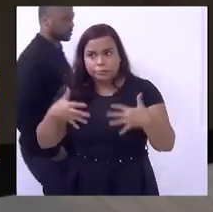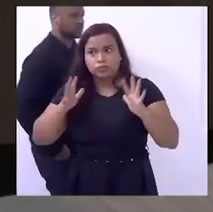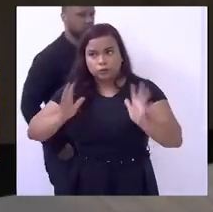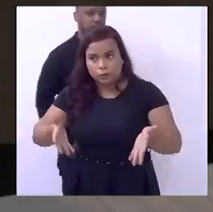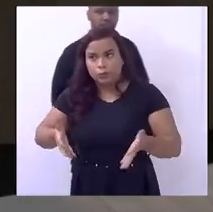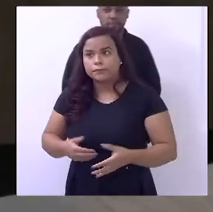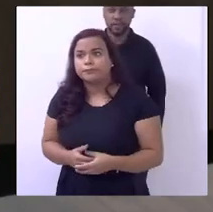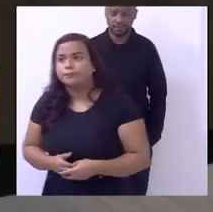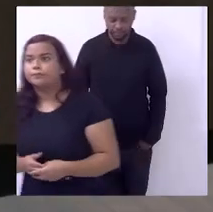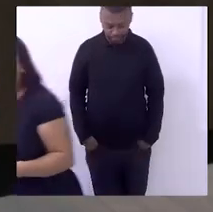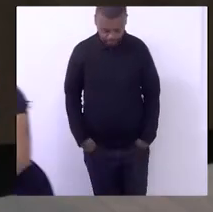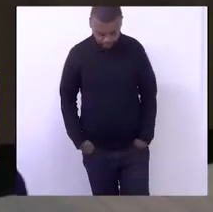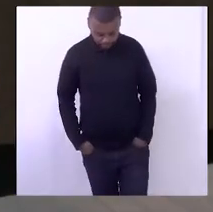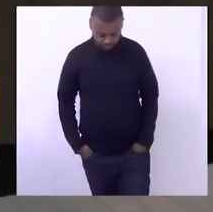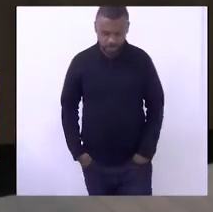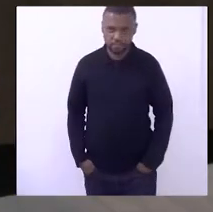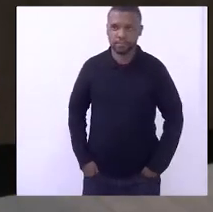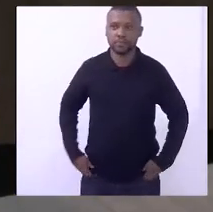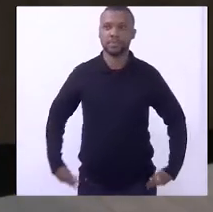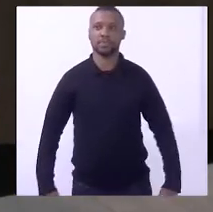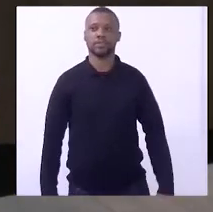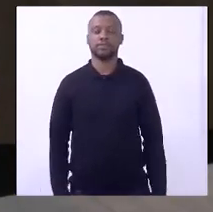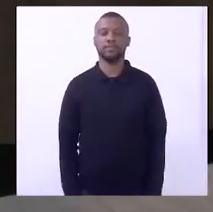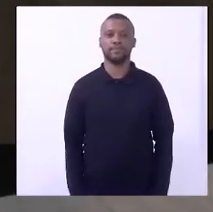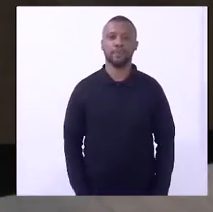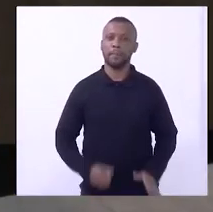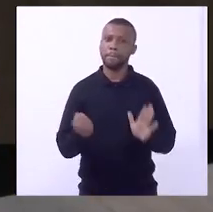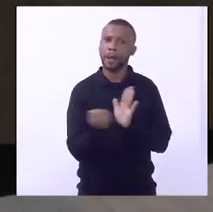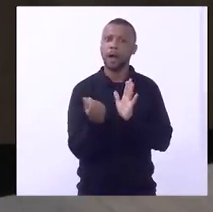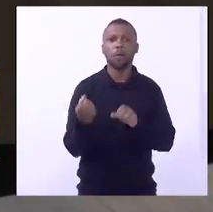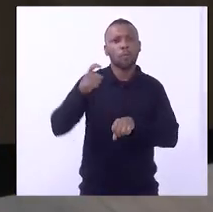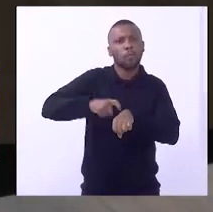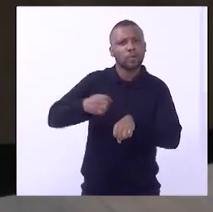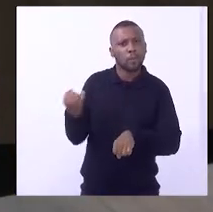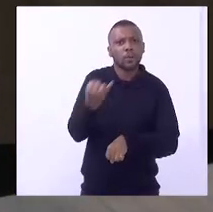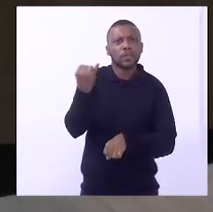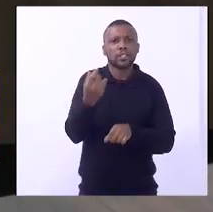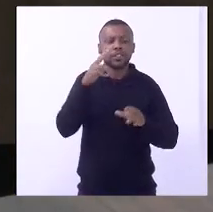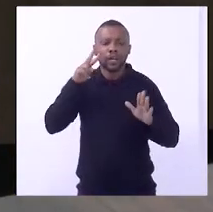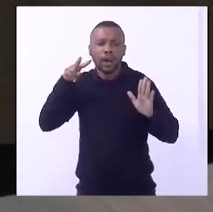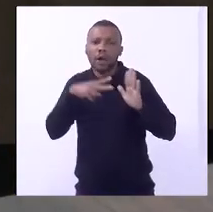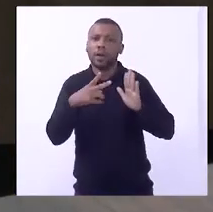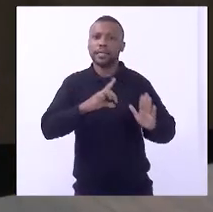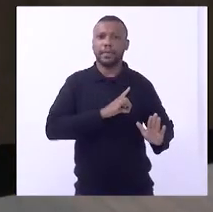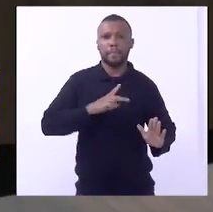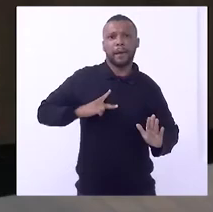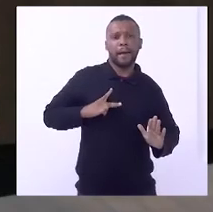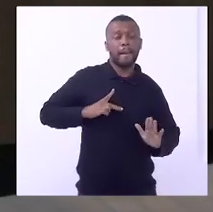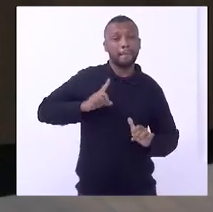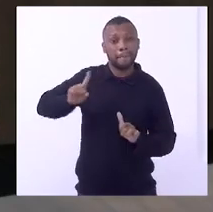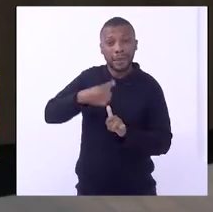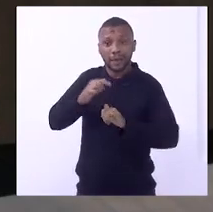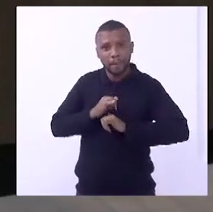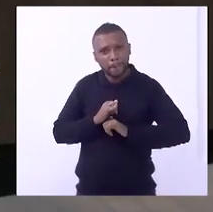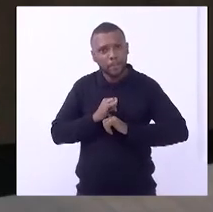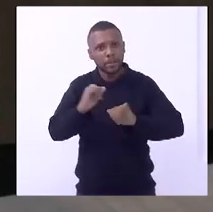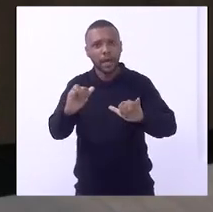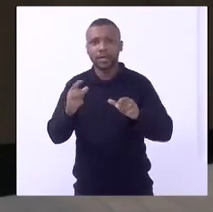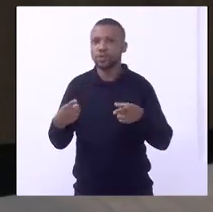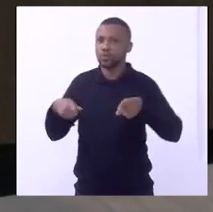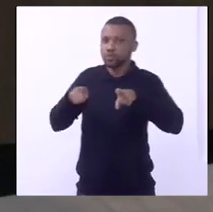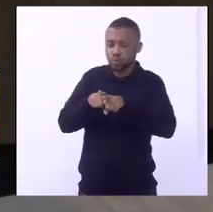Demarca um momento importante de reconhecimento da Defensoria, primeira mensagem da Defensoria em conjunto com o Poder